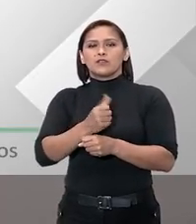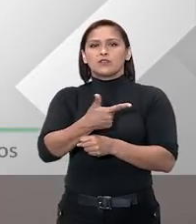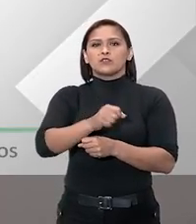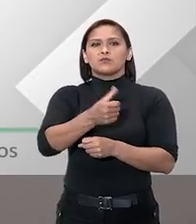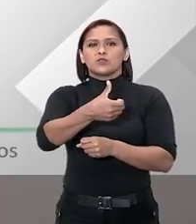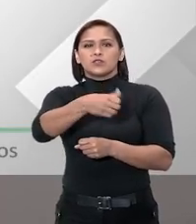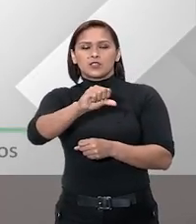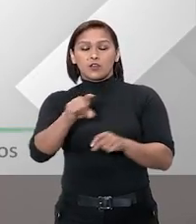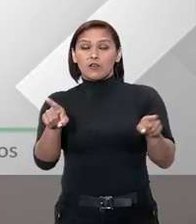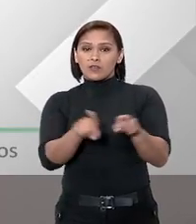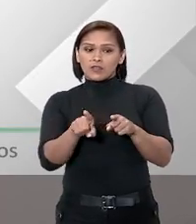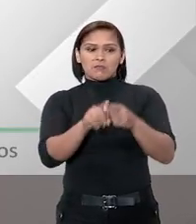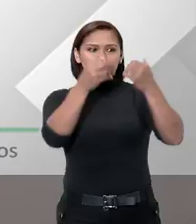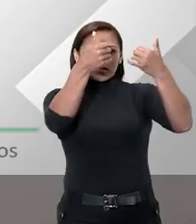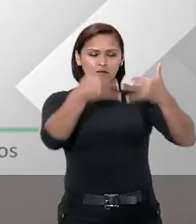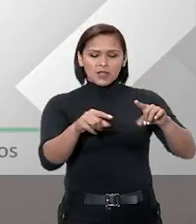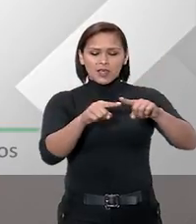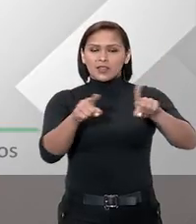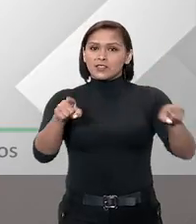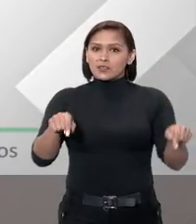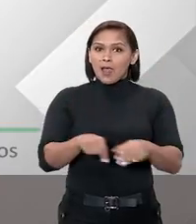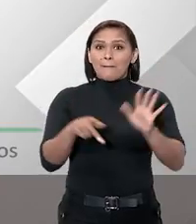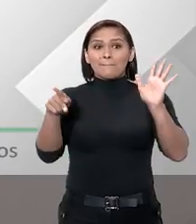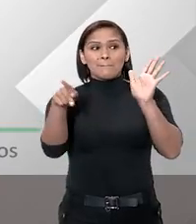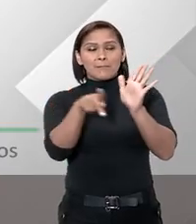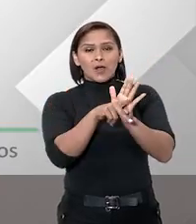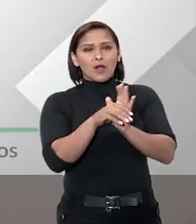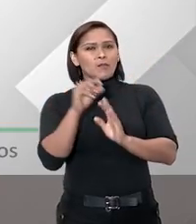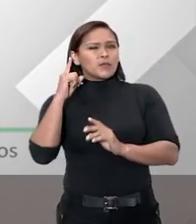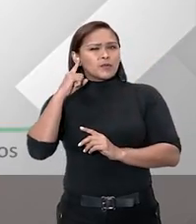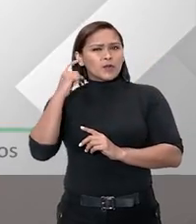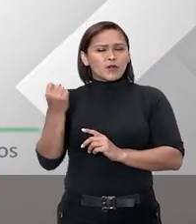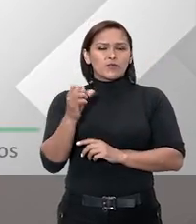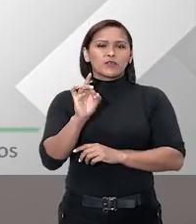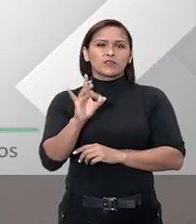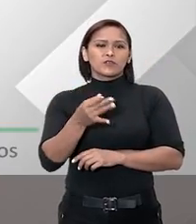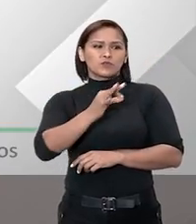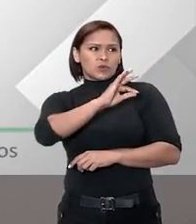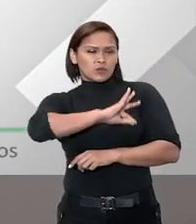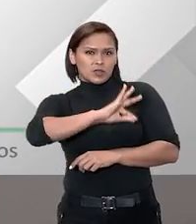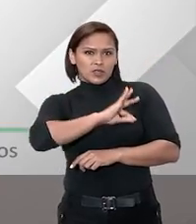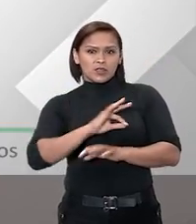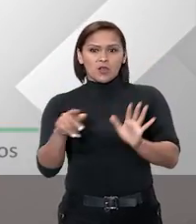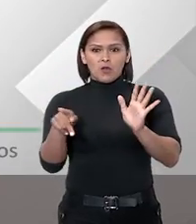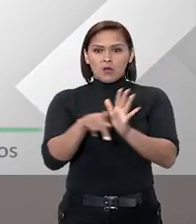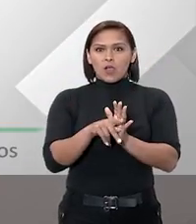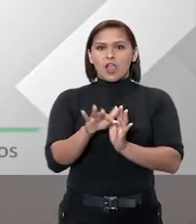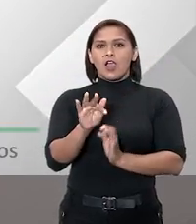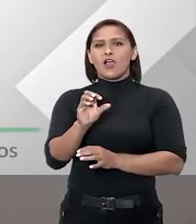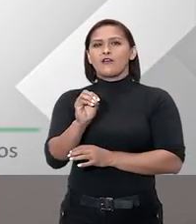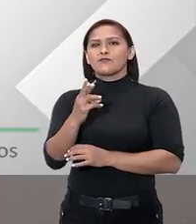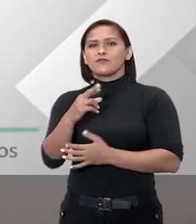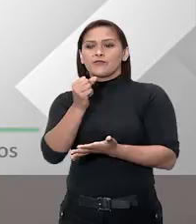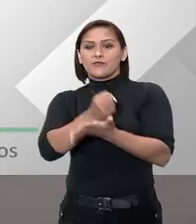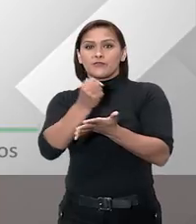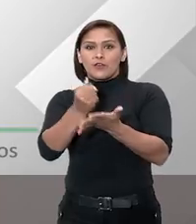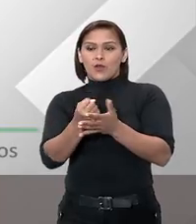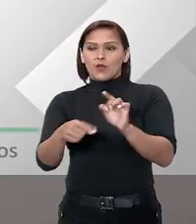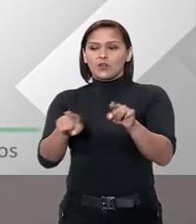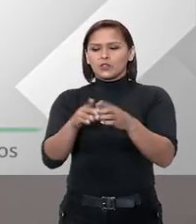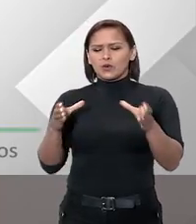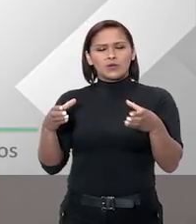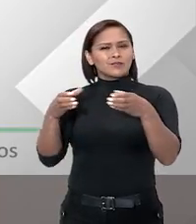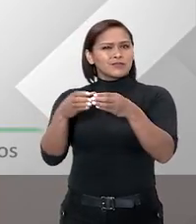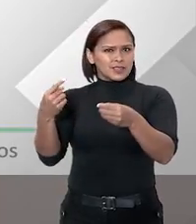também fala desses espaços, né? Não só na delegacia, como no próprio fórum, né, nas